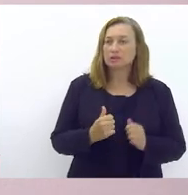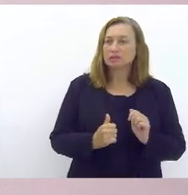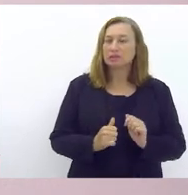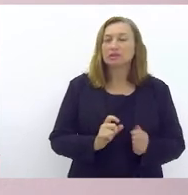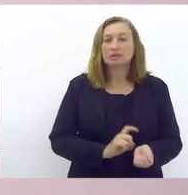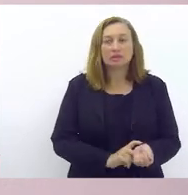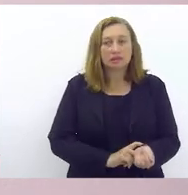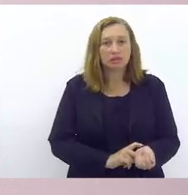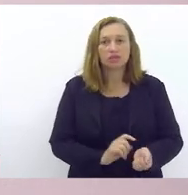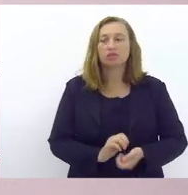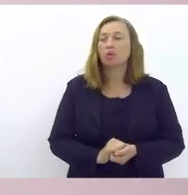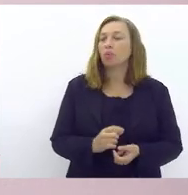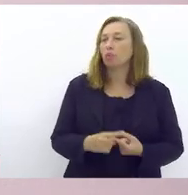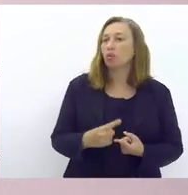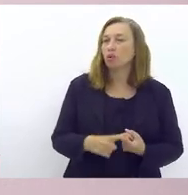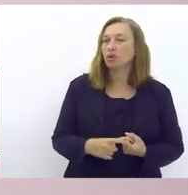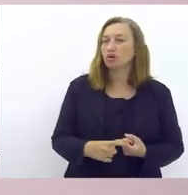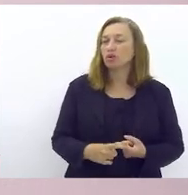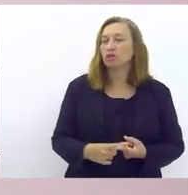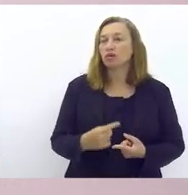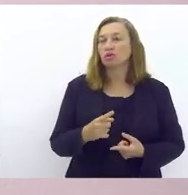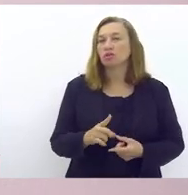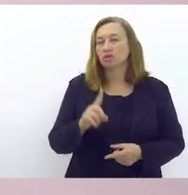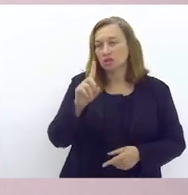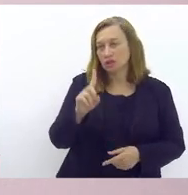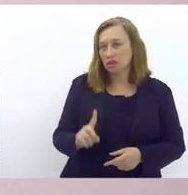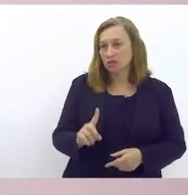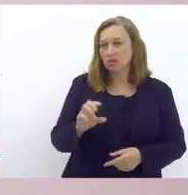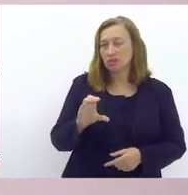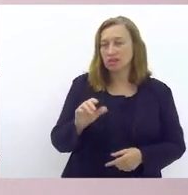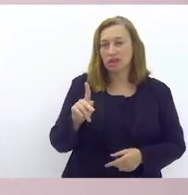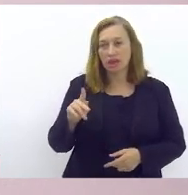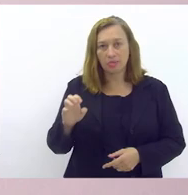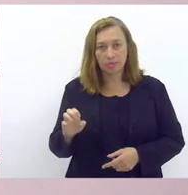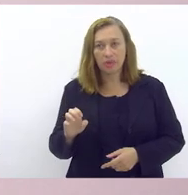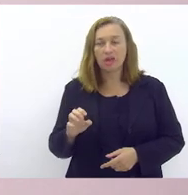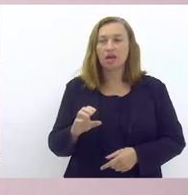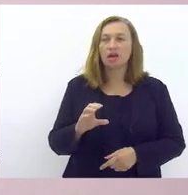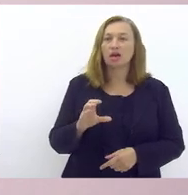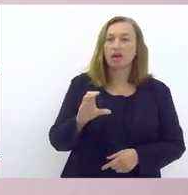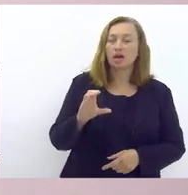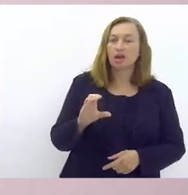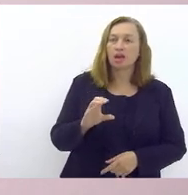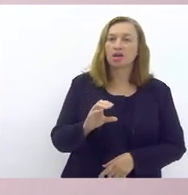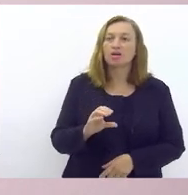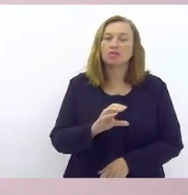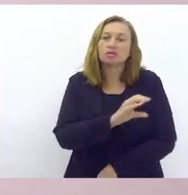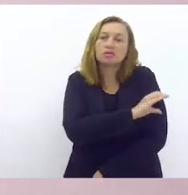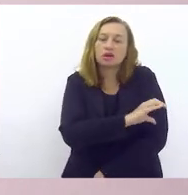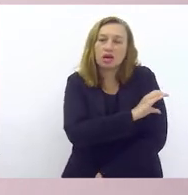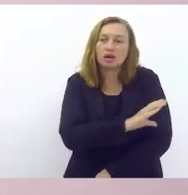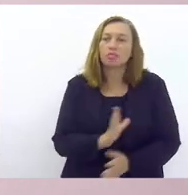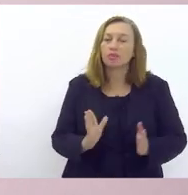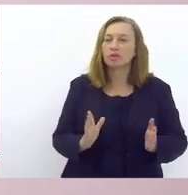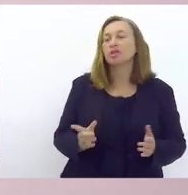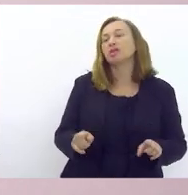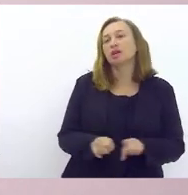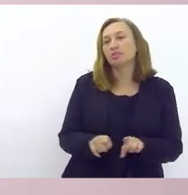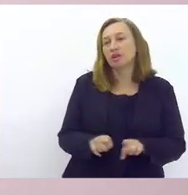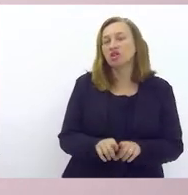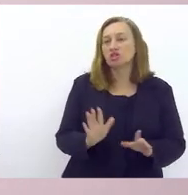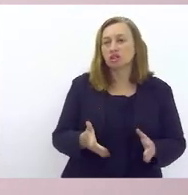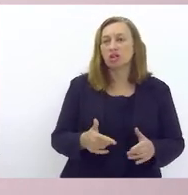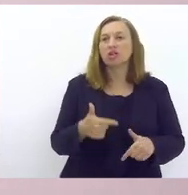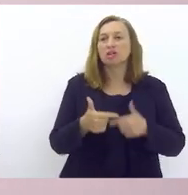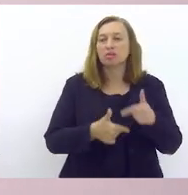mesmo, né? Porque eu sou da direção do CEP Campus, fui diretora aqui do CEP Rio de Janeiro, e na minha